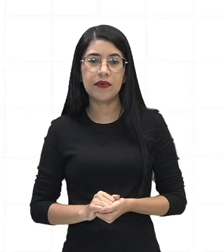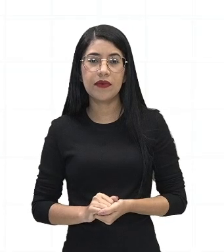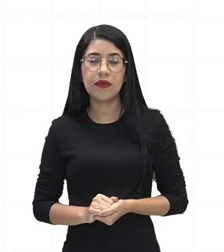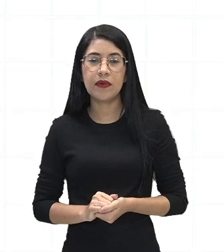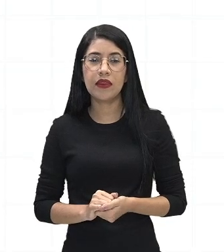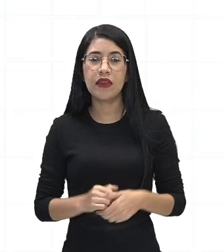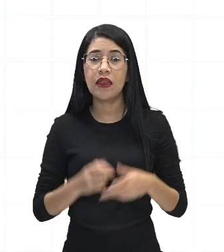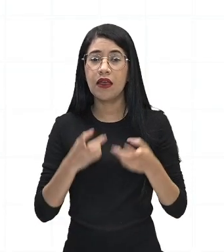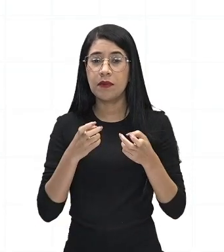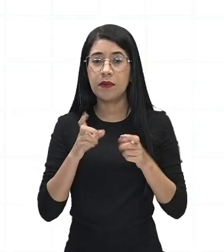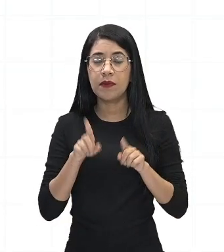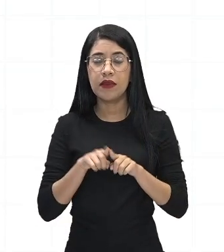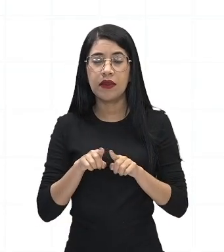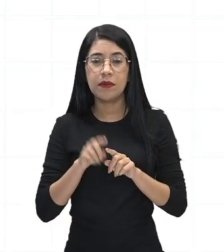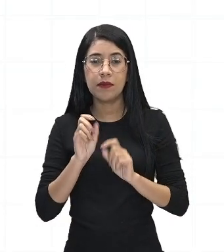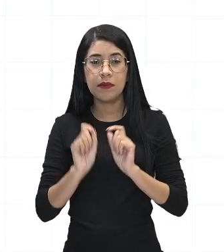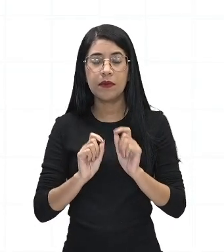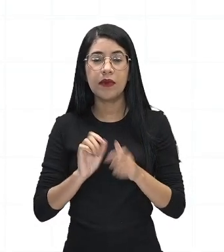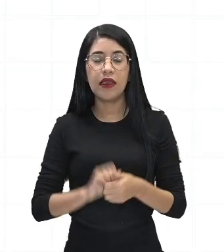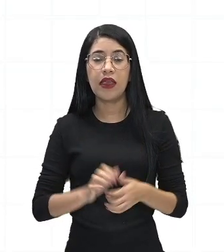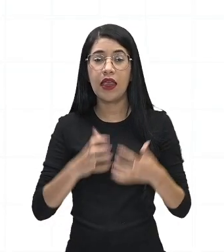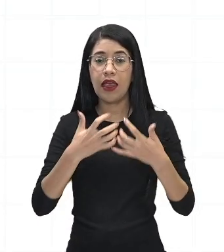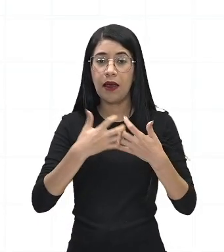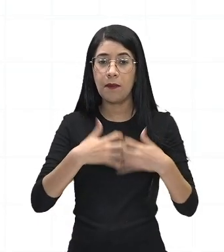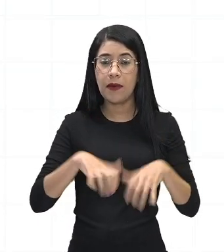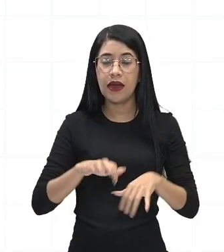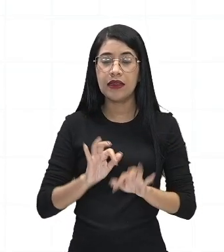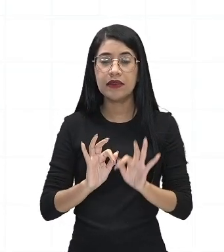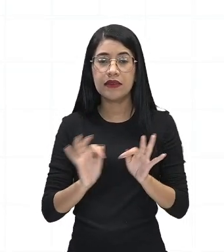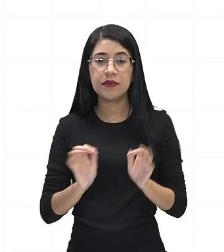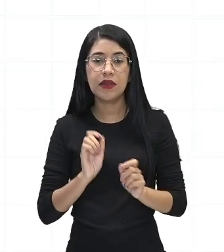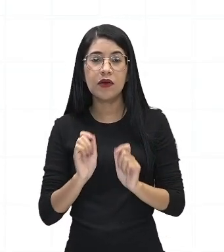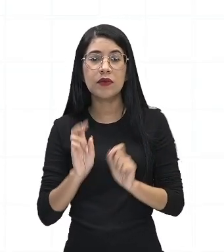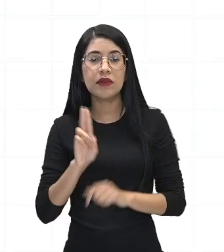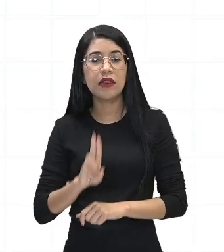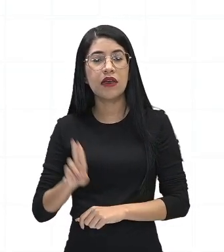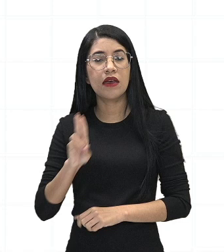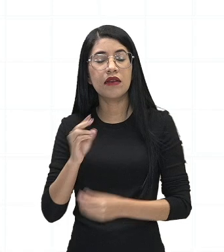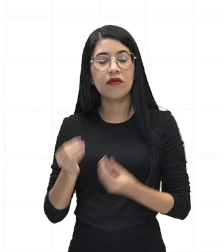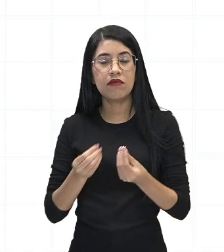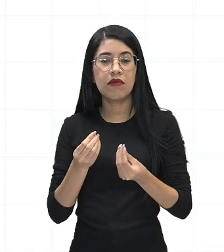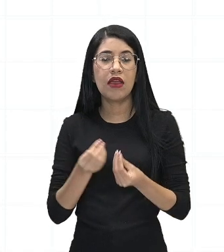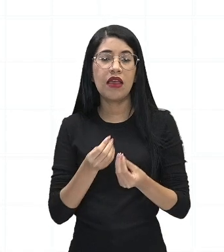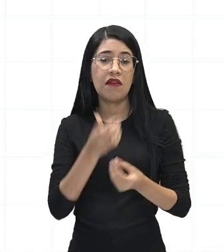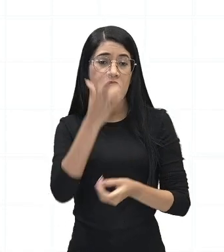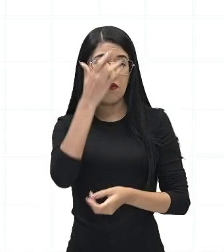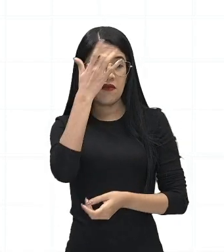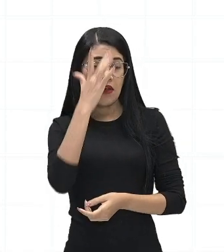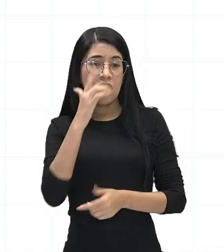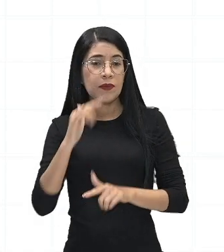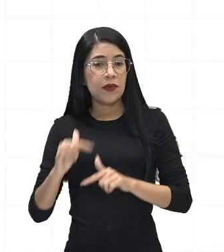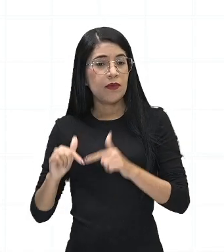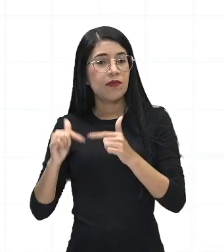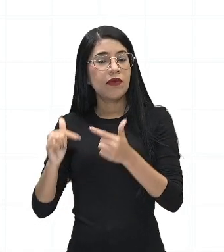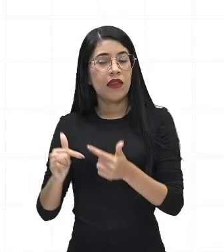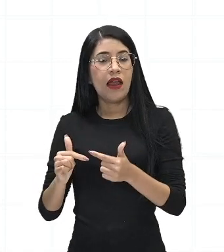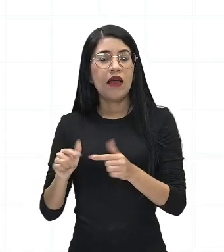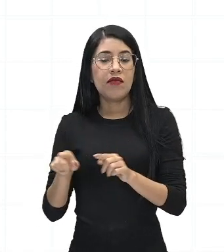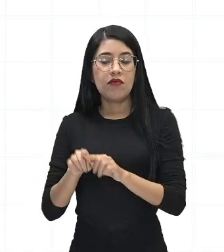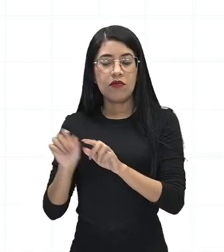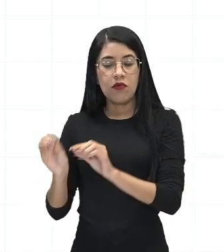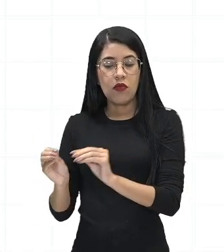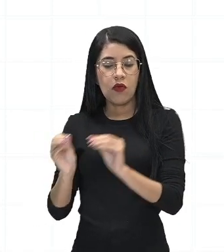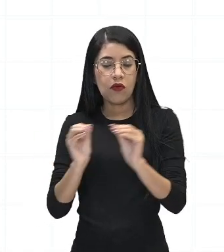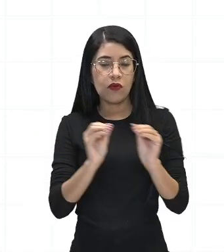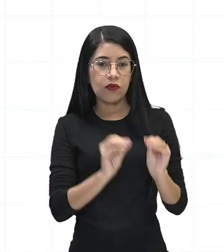ainda que as máquinas simples, o uso delas, né, ela vai facilitar aí a execução de um simples movimento.